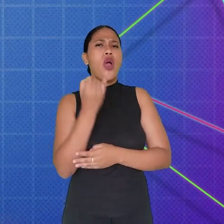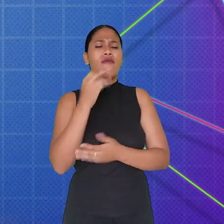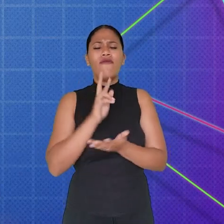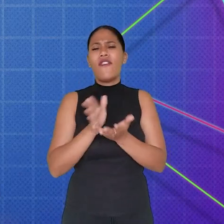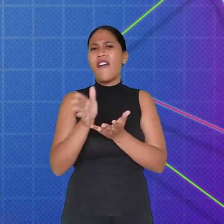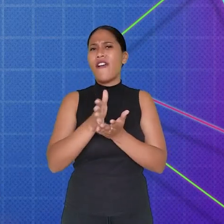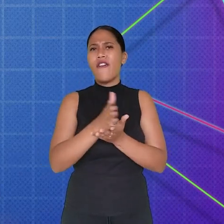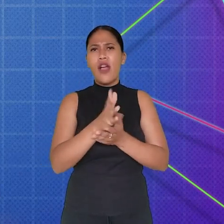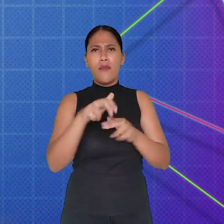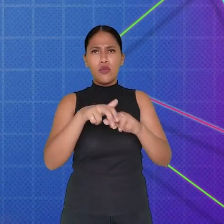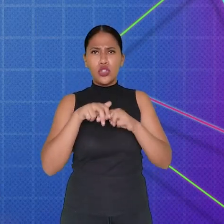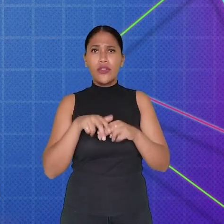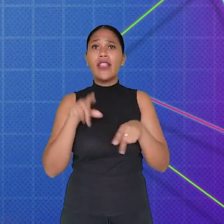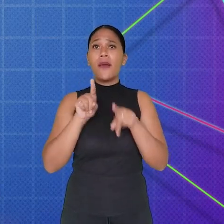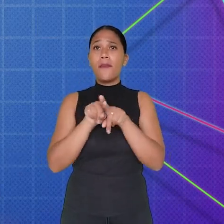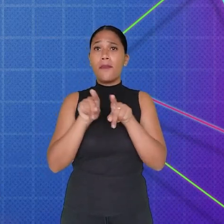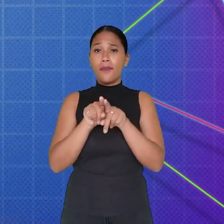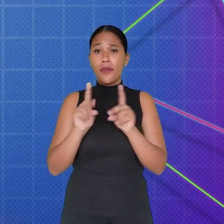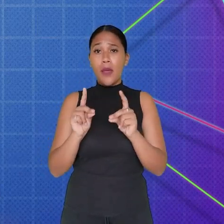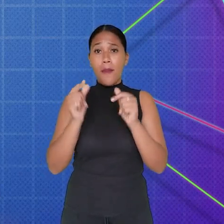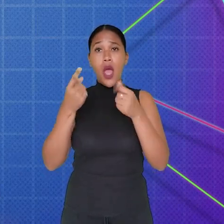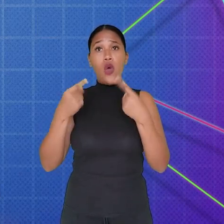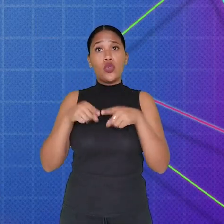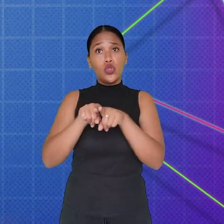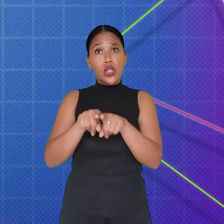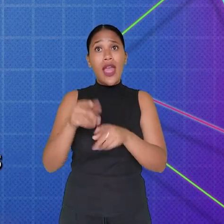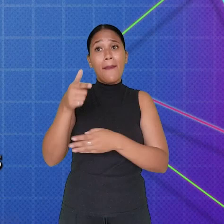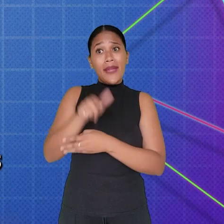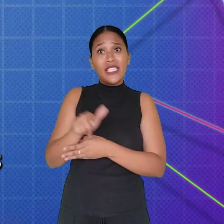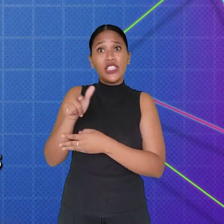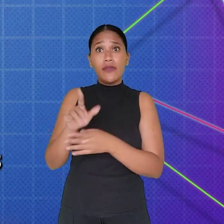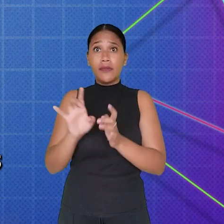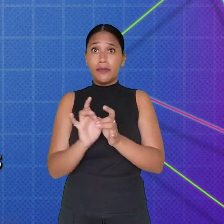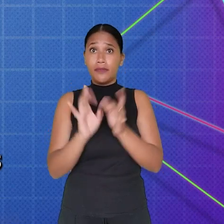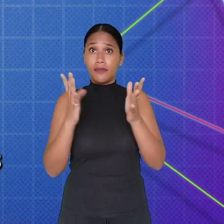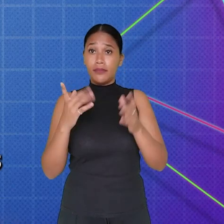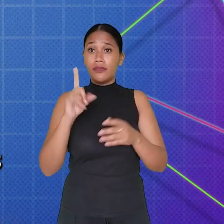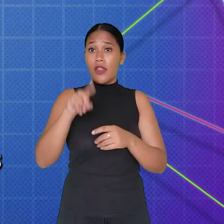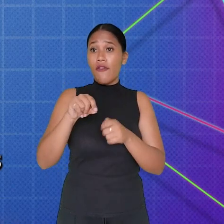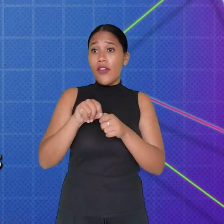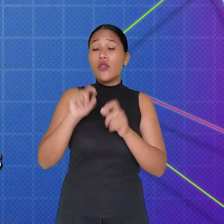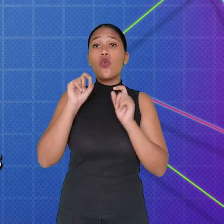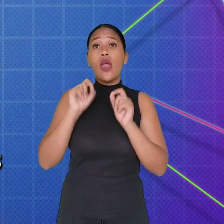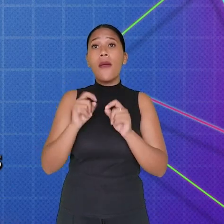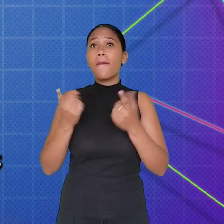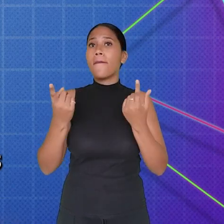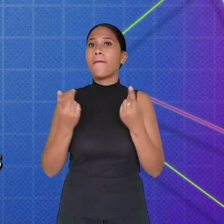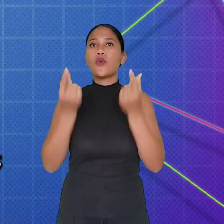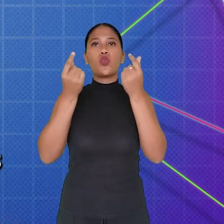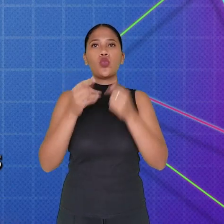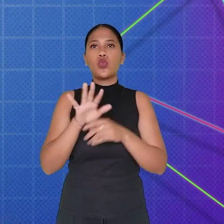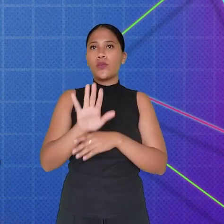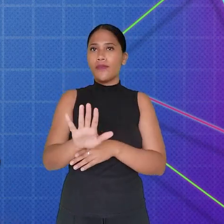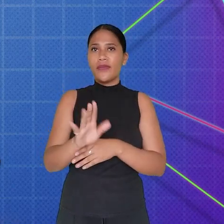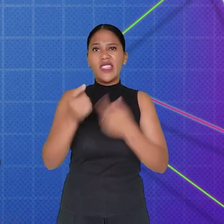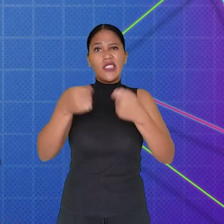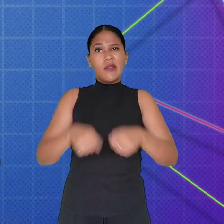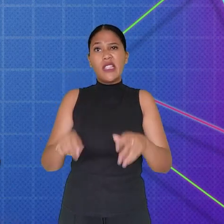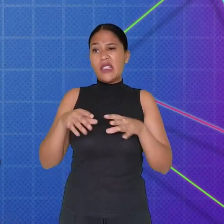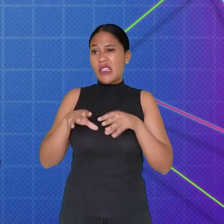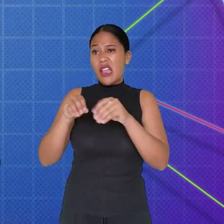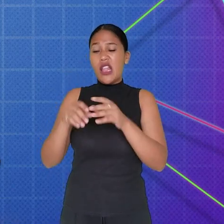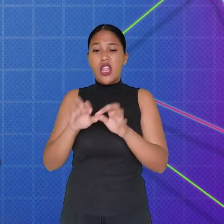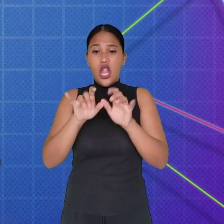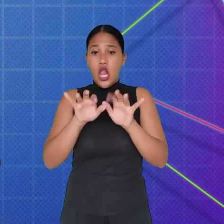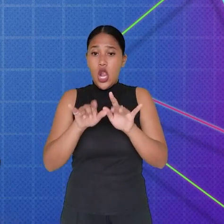motivos, entre eles a automatização de tarefas repetitivas. Permitem que tarefas sejam realizadas automaticamente, sem a